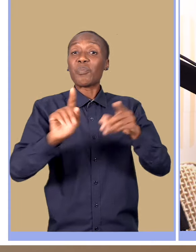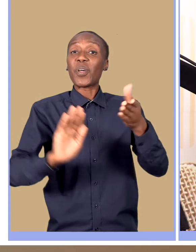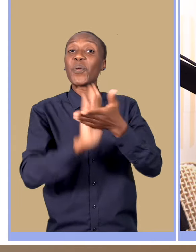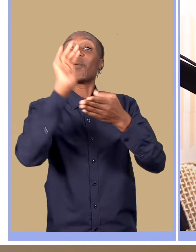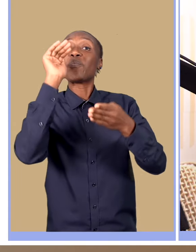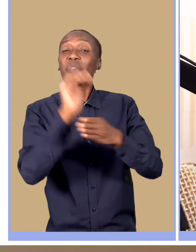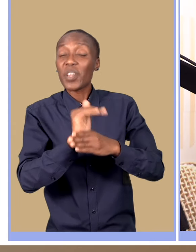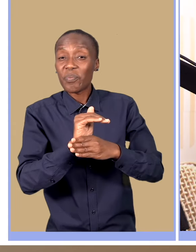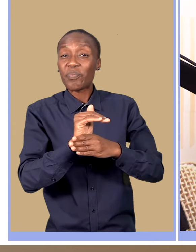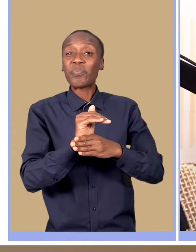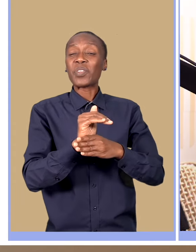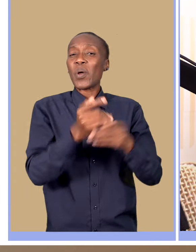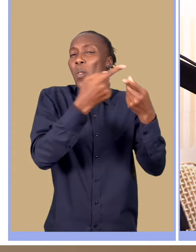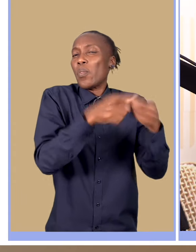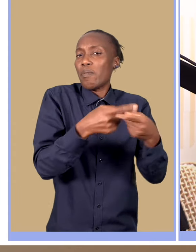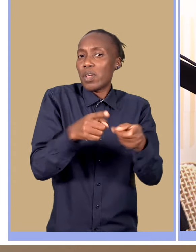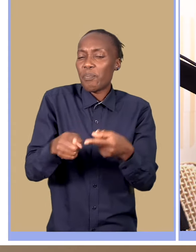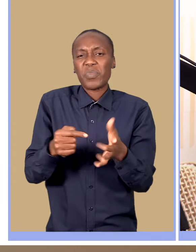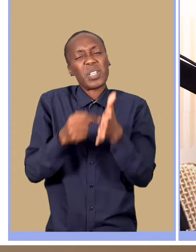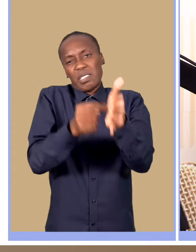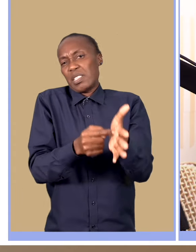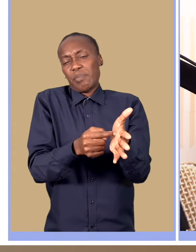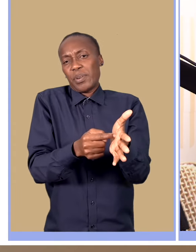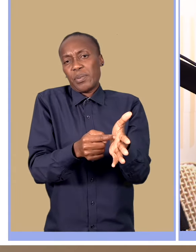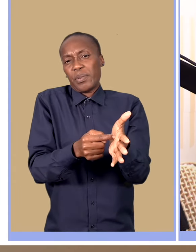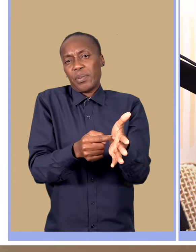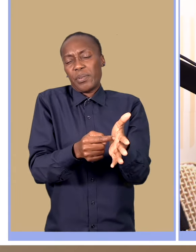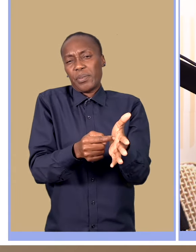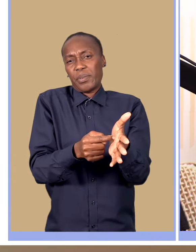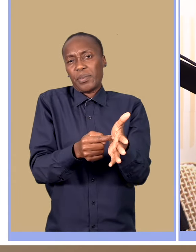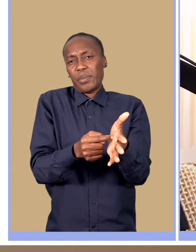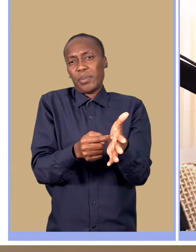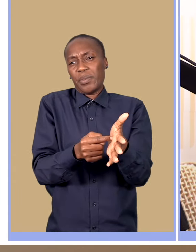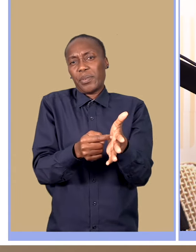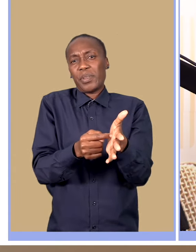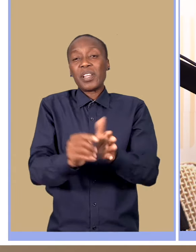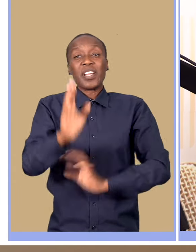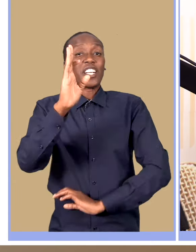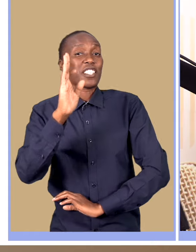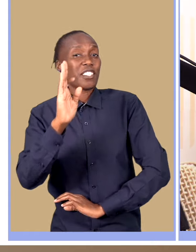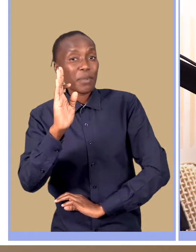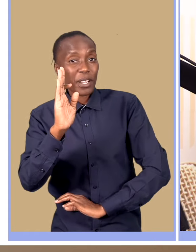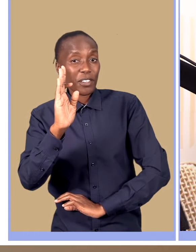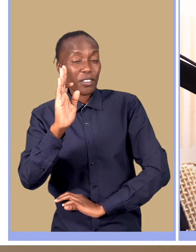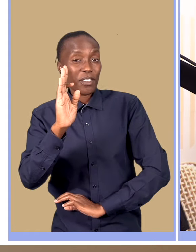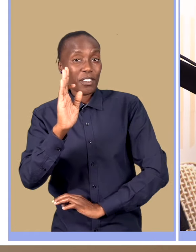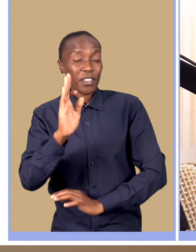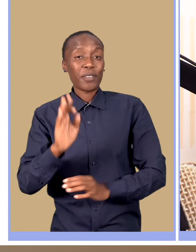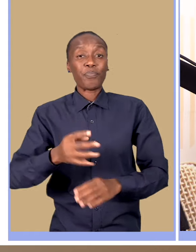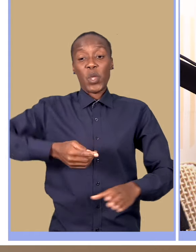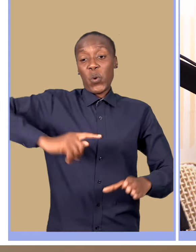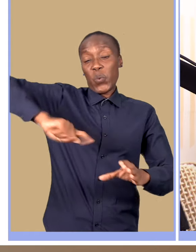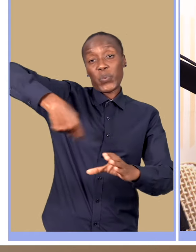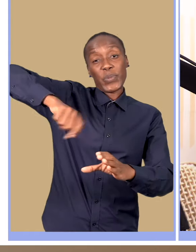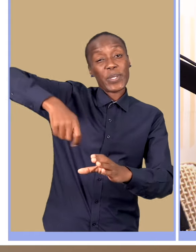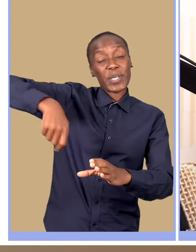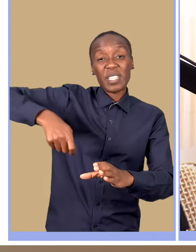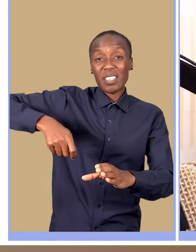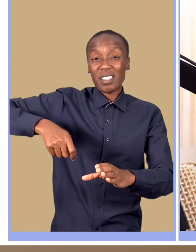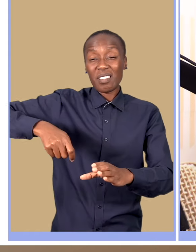sobretudo, a acessibilidade dos centros. Podemos falar de coisas básicas, como, por exemplo, as casas de banho,